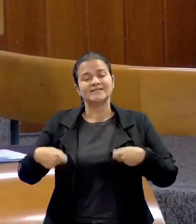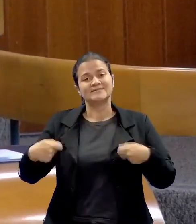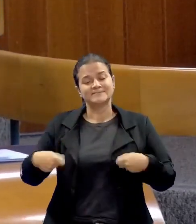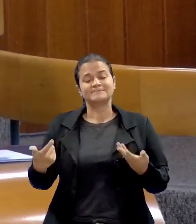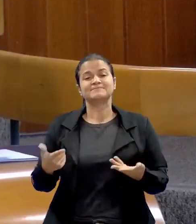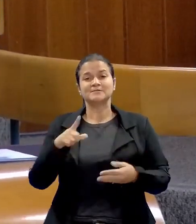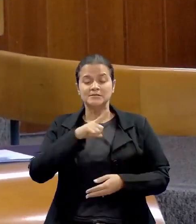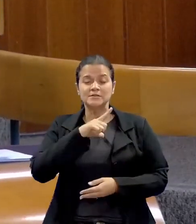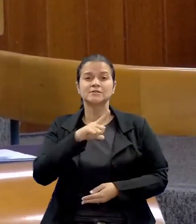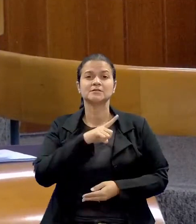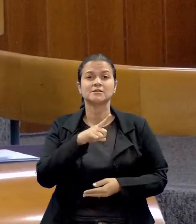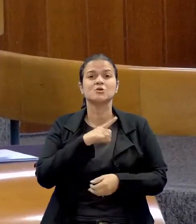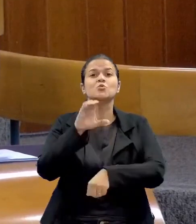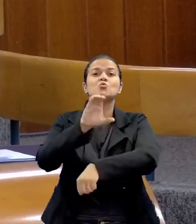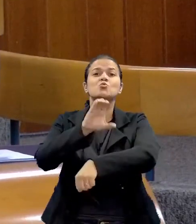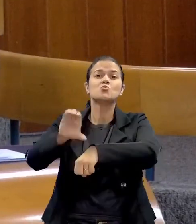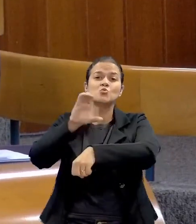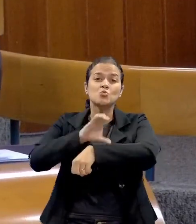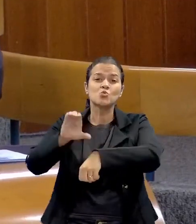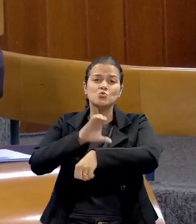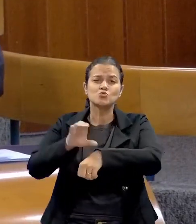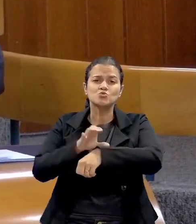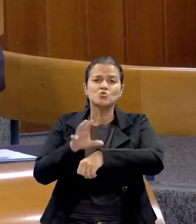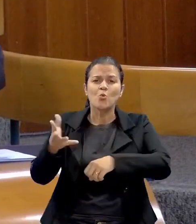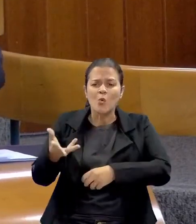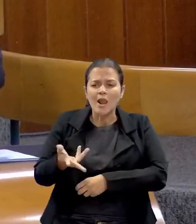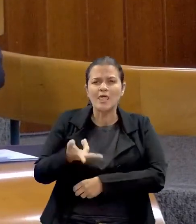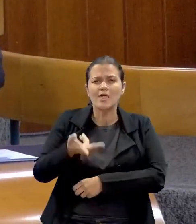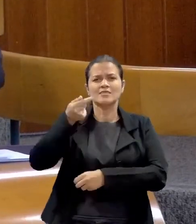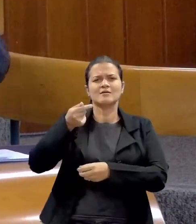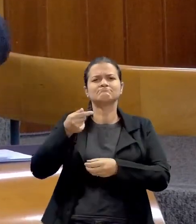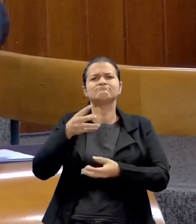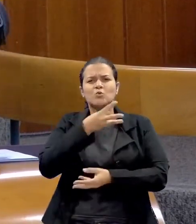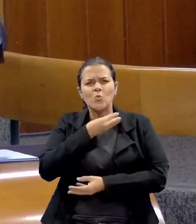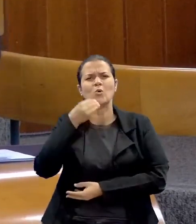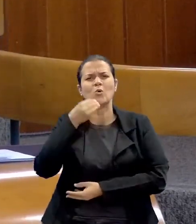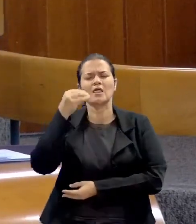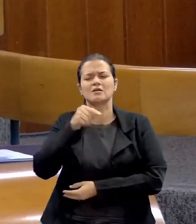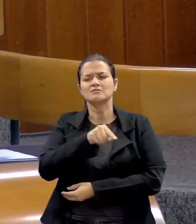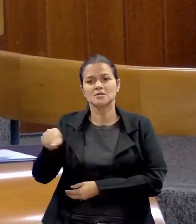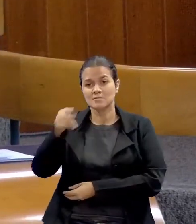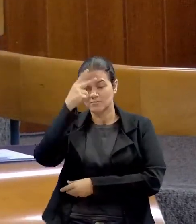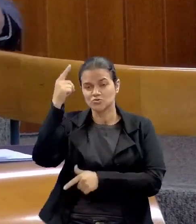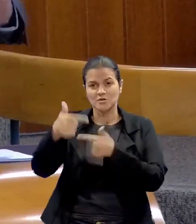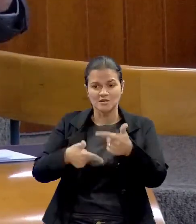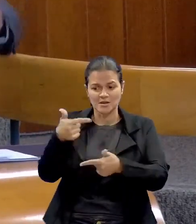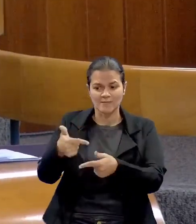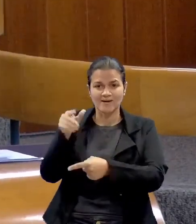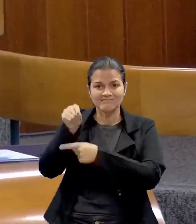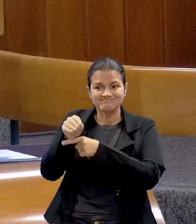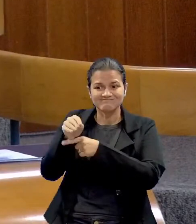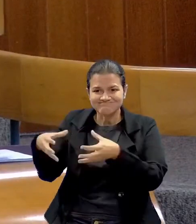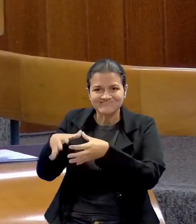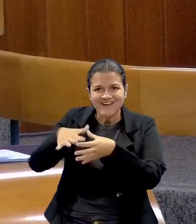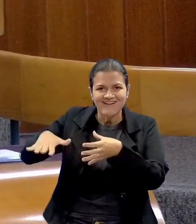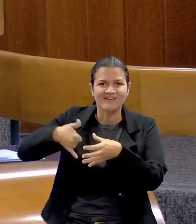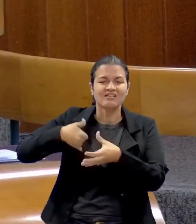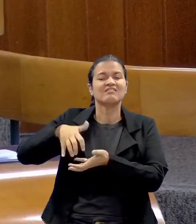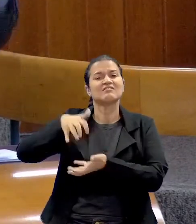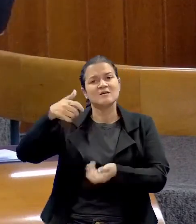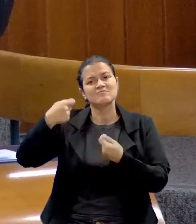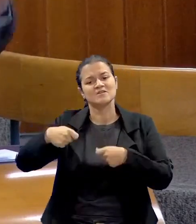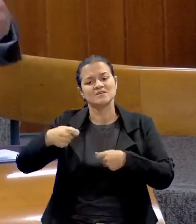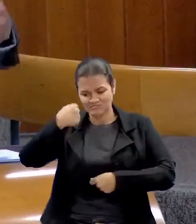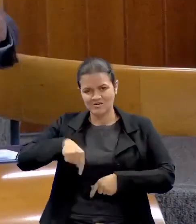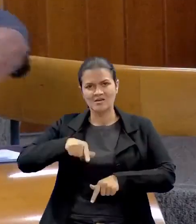haja um curso de qualificação para que essas pessoas que vão cuidar dos idosos estejam preparadas para